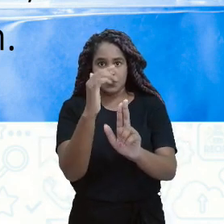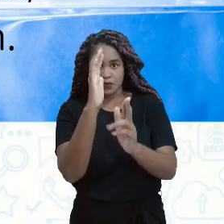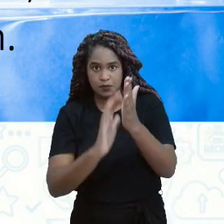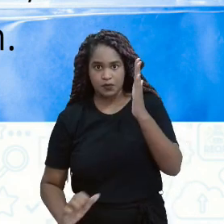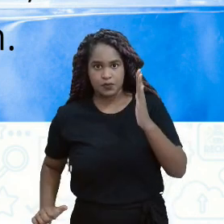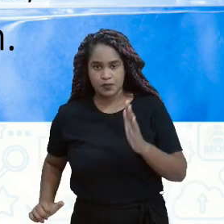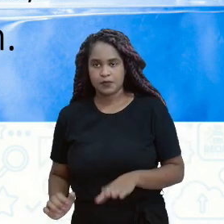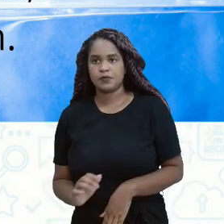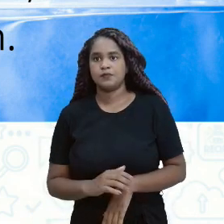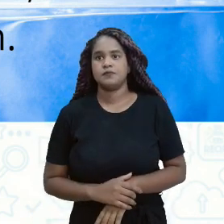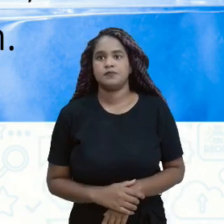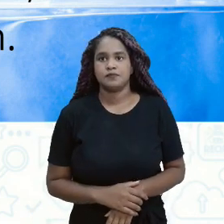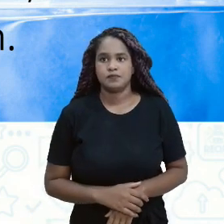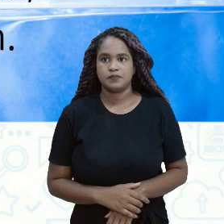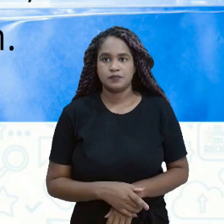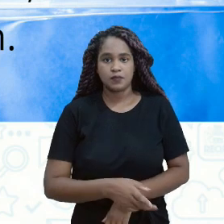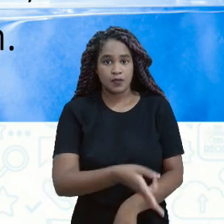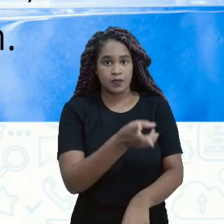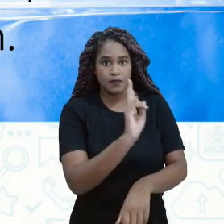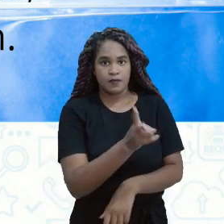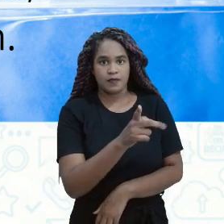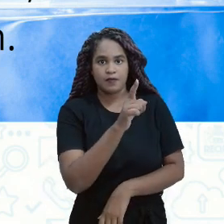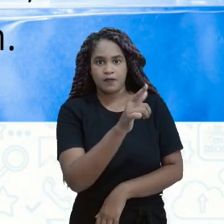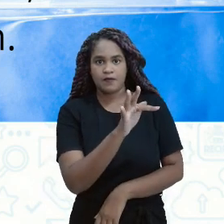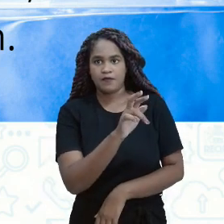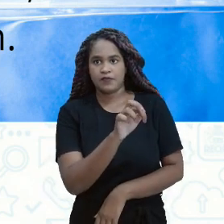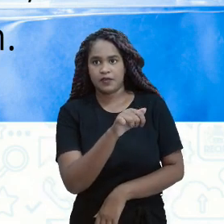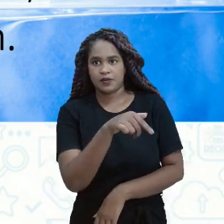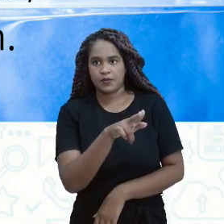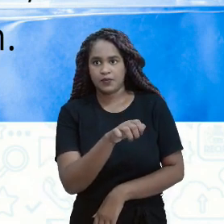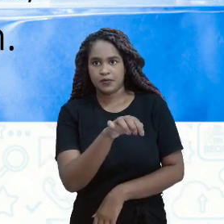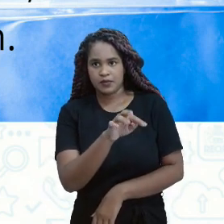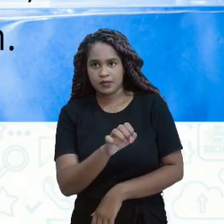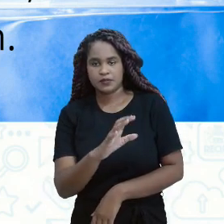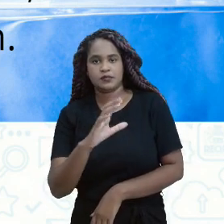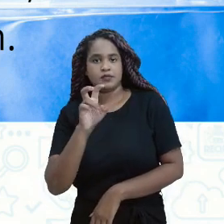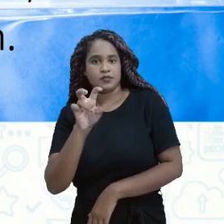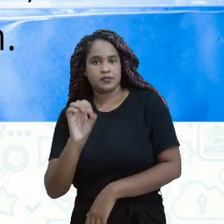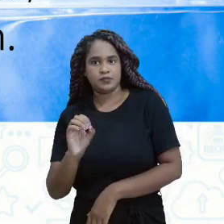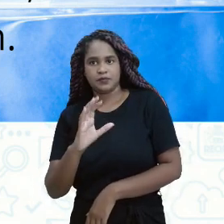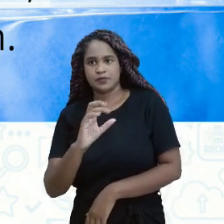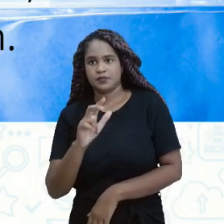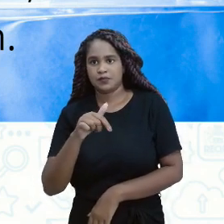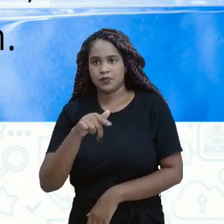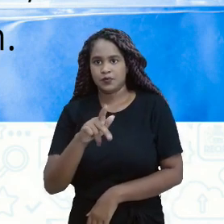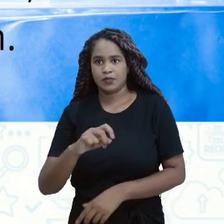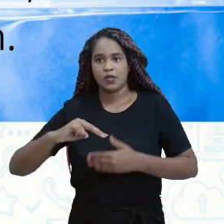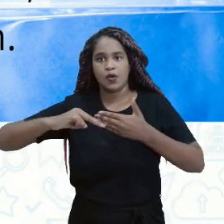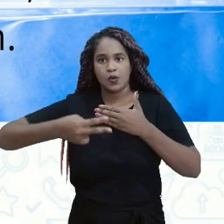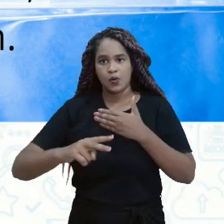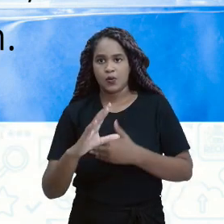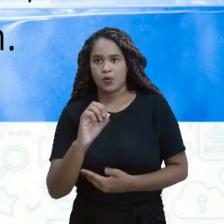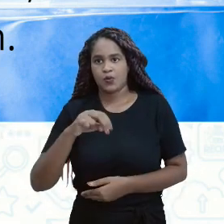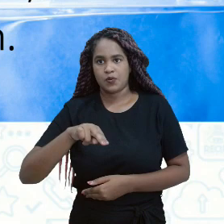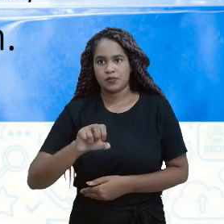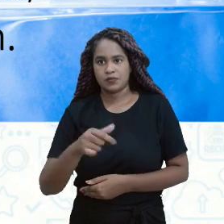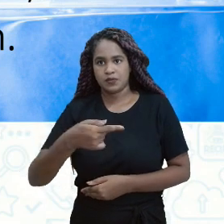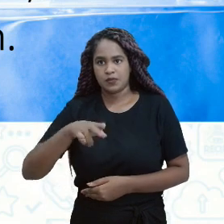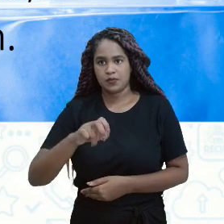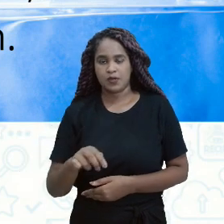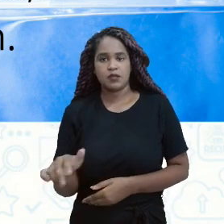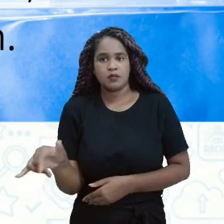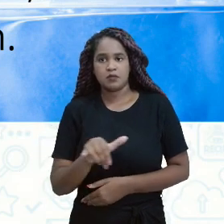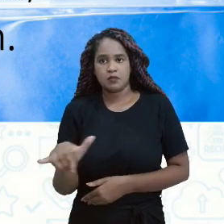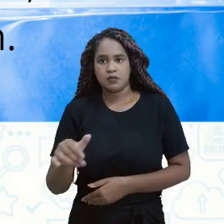não coloca mais trema. Frequente, 50, consequência, tranquilo